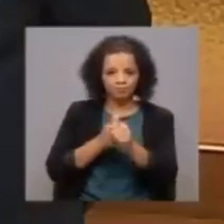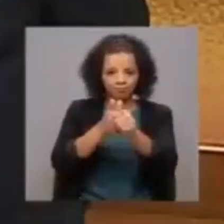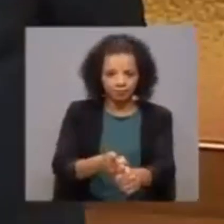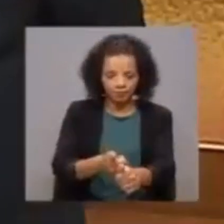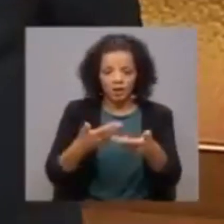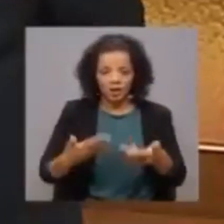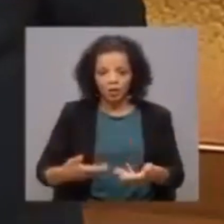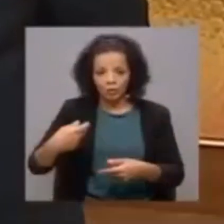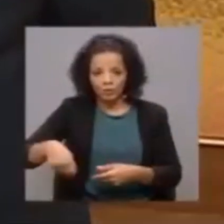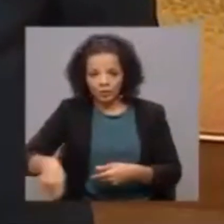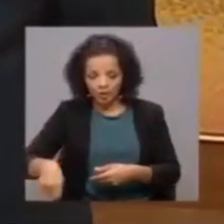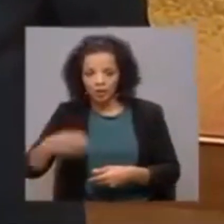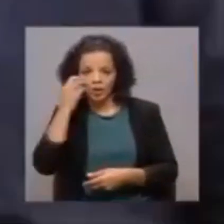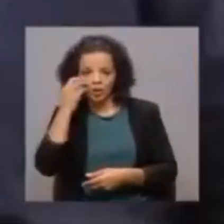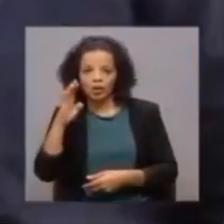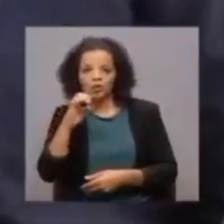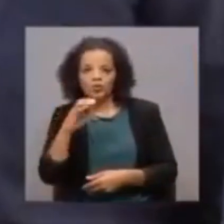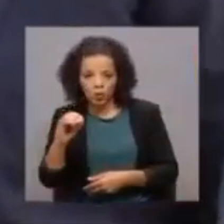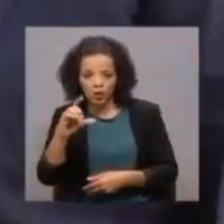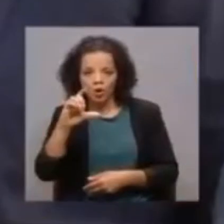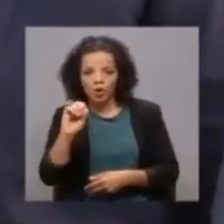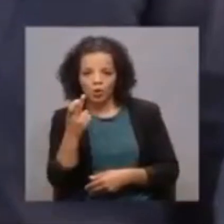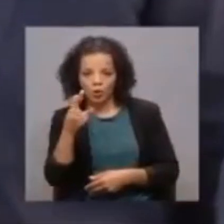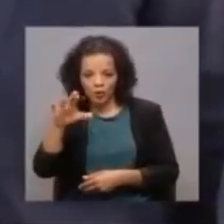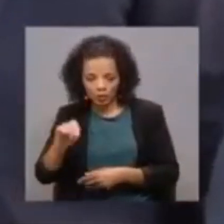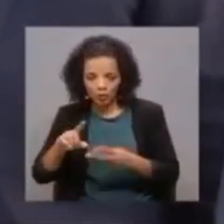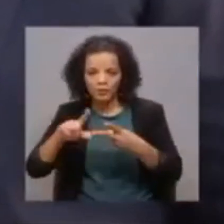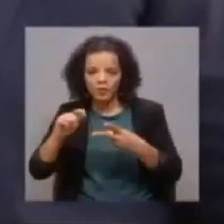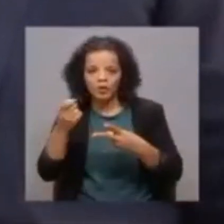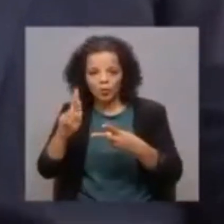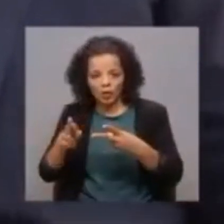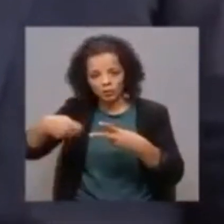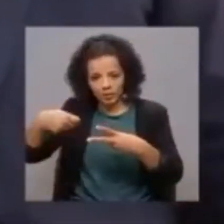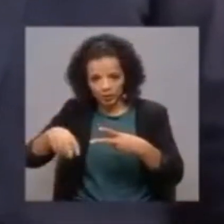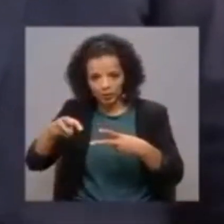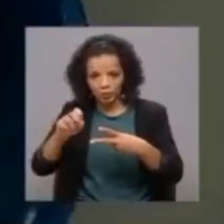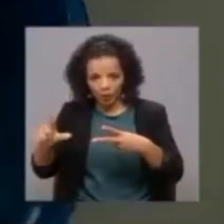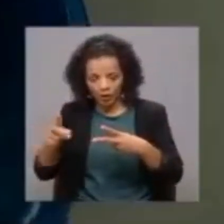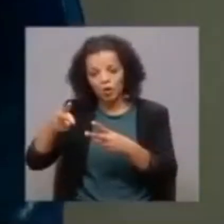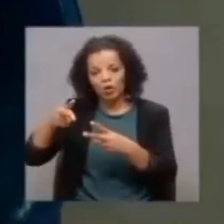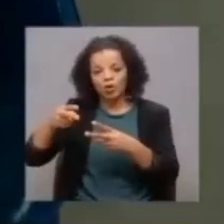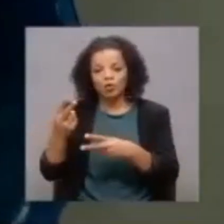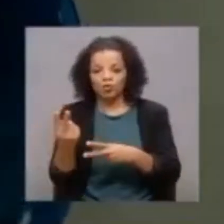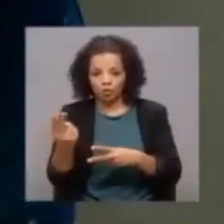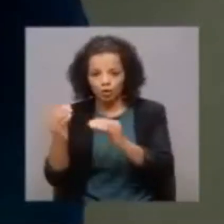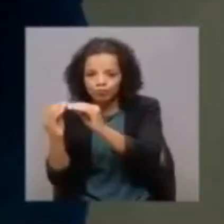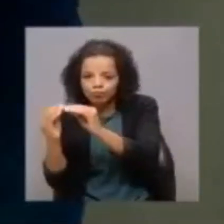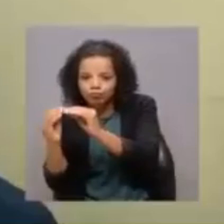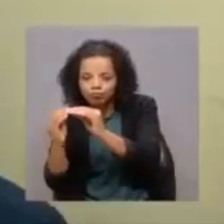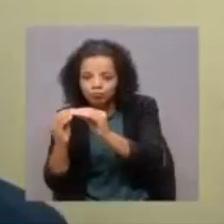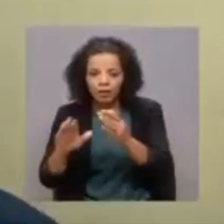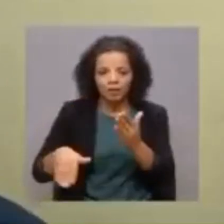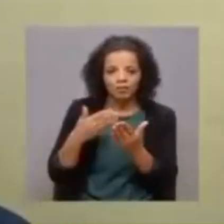atual presidente de Angola, João Lourenço, e pelo ex-vice-presidente Manuel Vicente. Um complô que tinha como braço armado